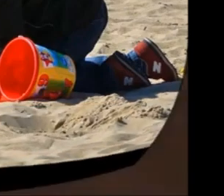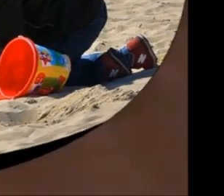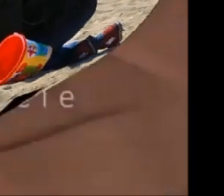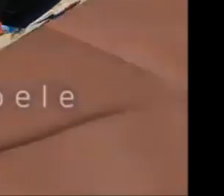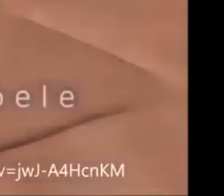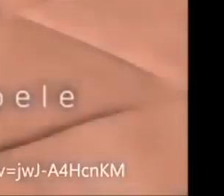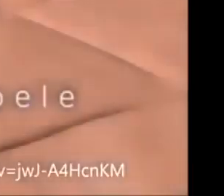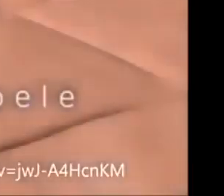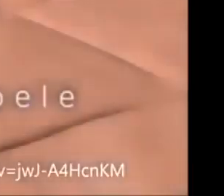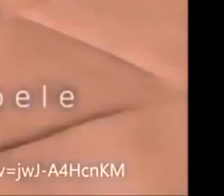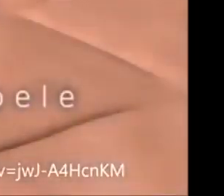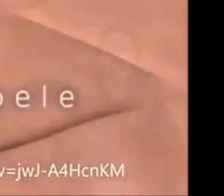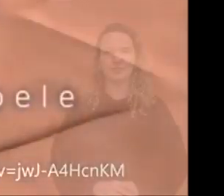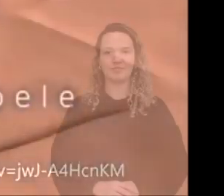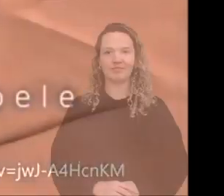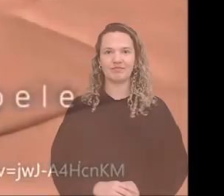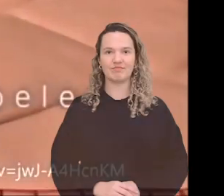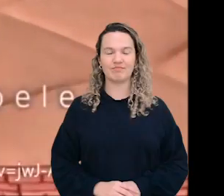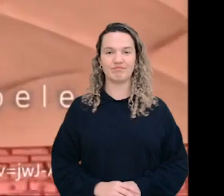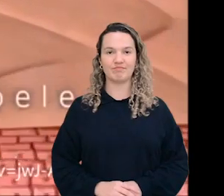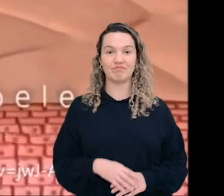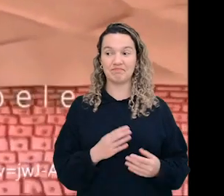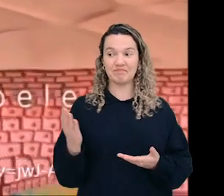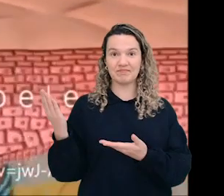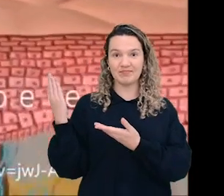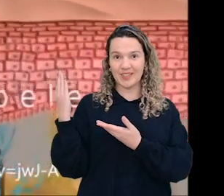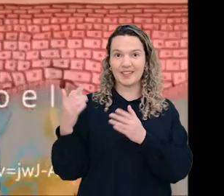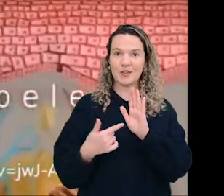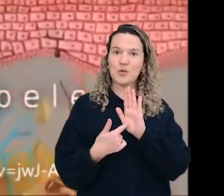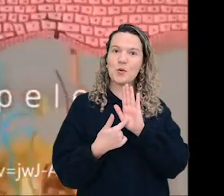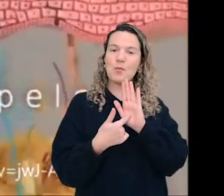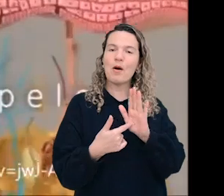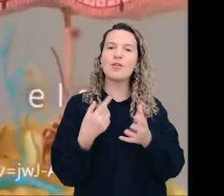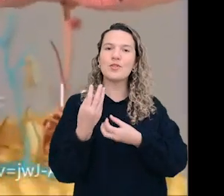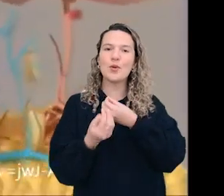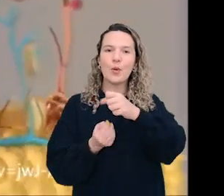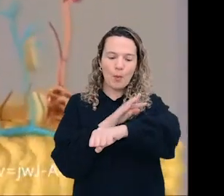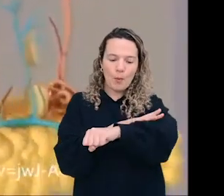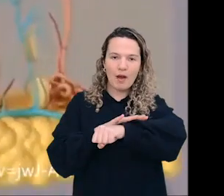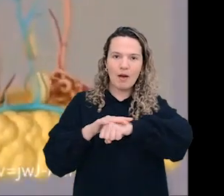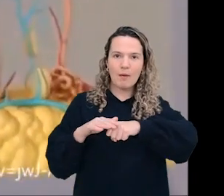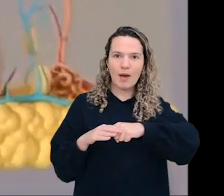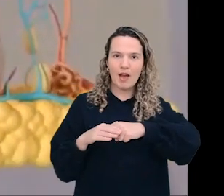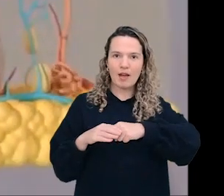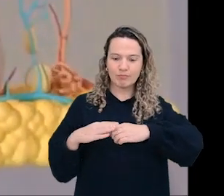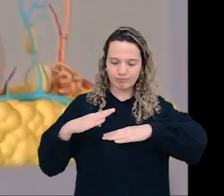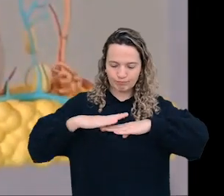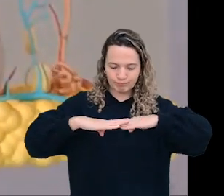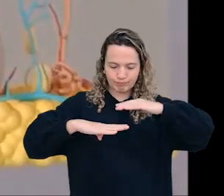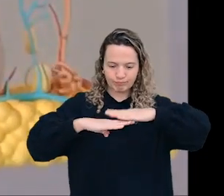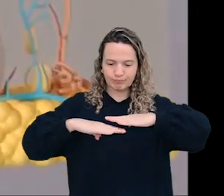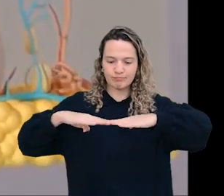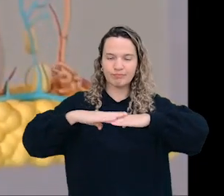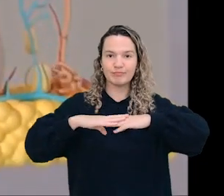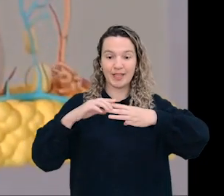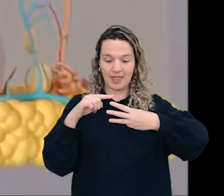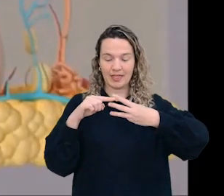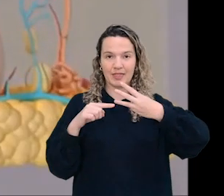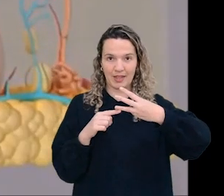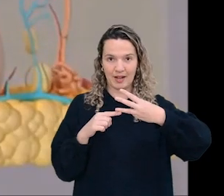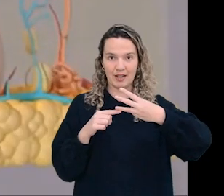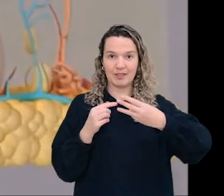Esta animação nos mostra que a pele é constituída por 3 camadas: a hipoderme, a derme e